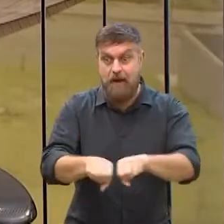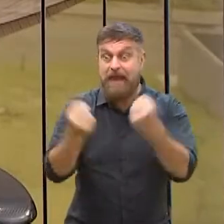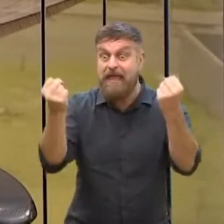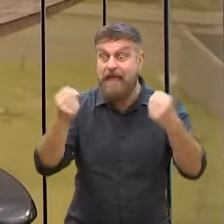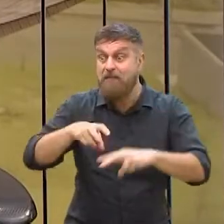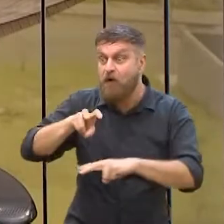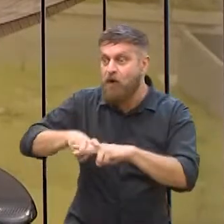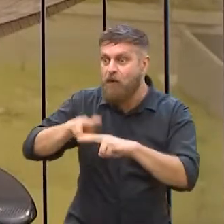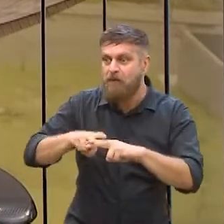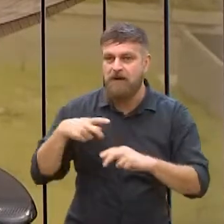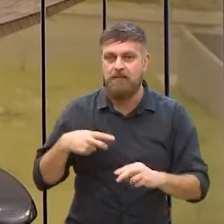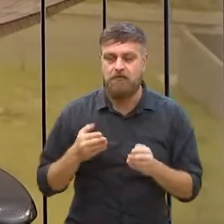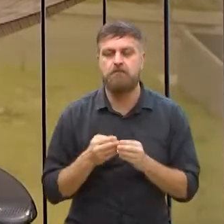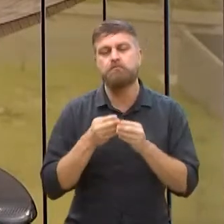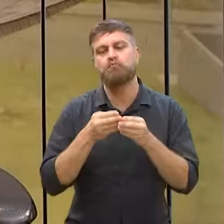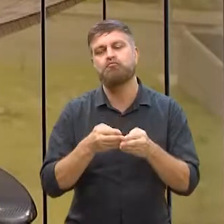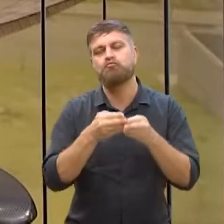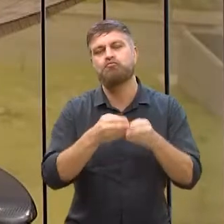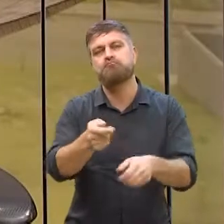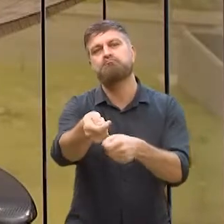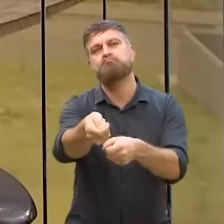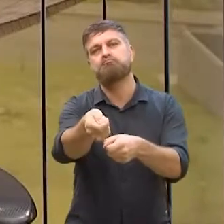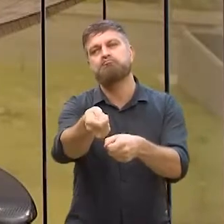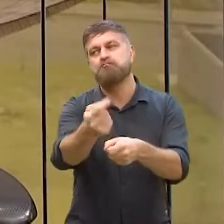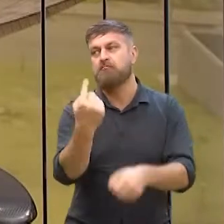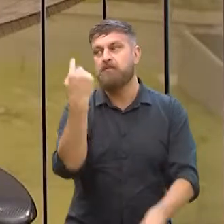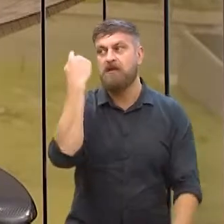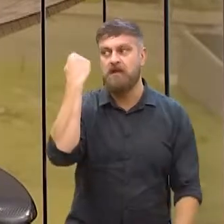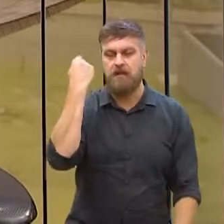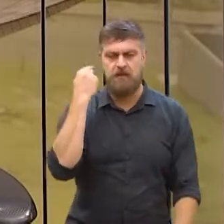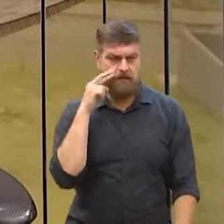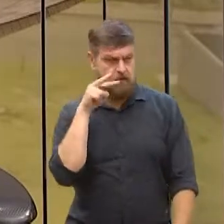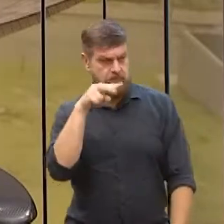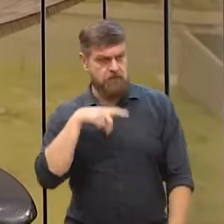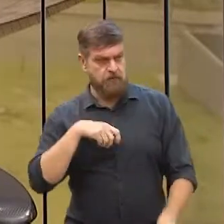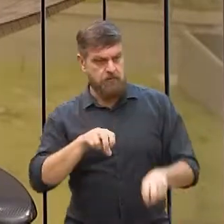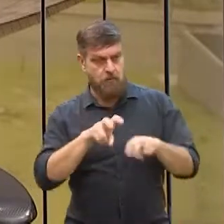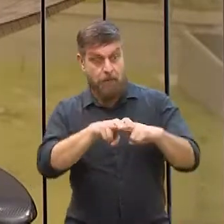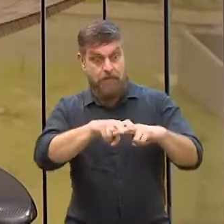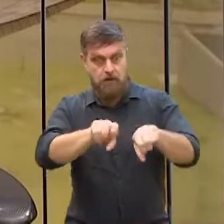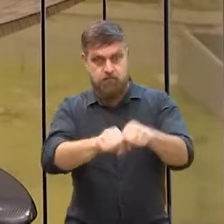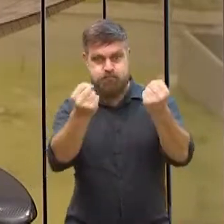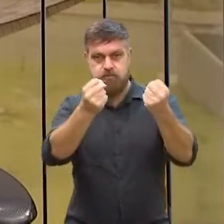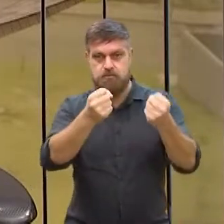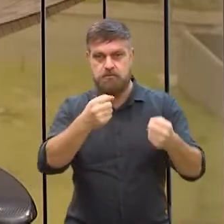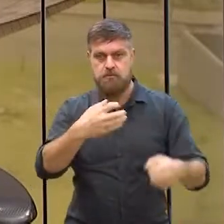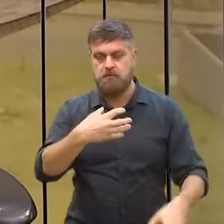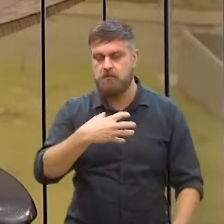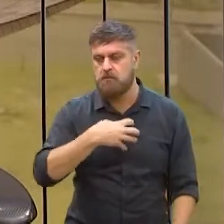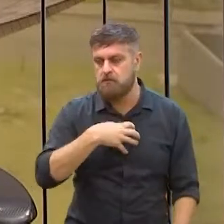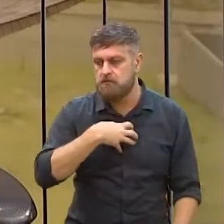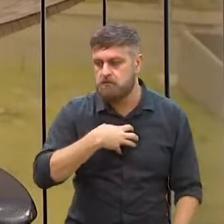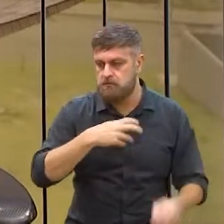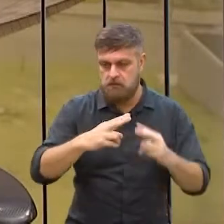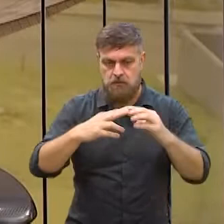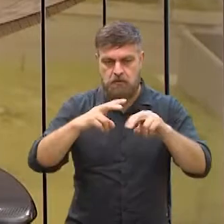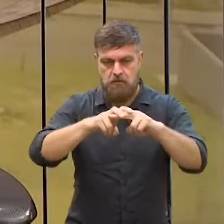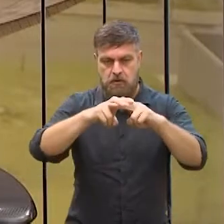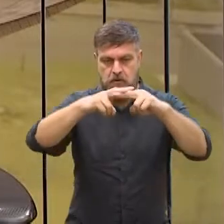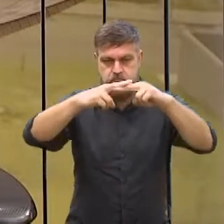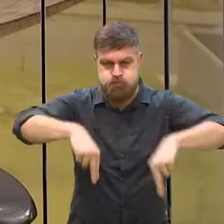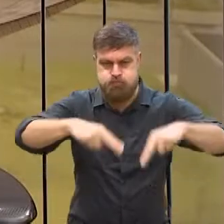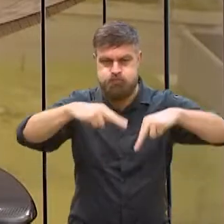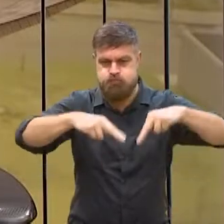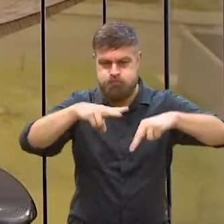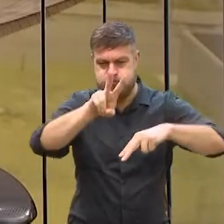Eu ficava na frente. E ele nunca imaginou o que eu sentia por causa daquela